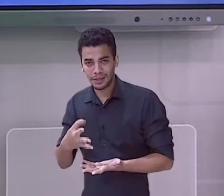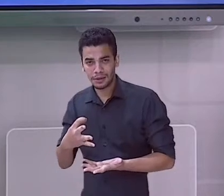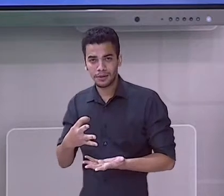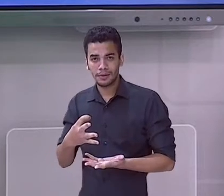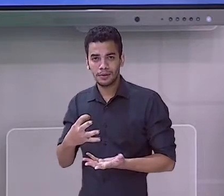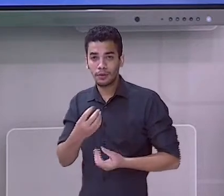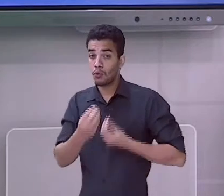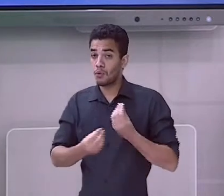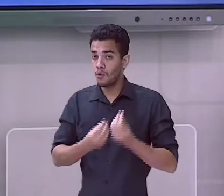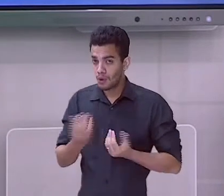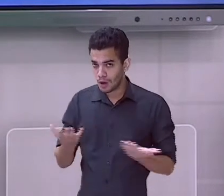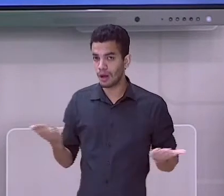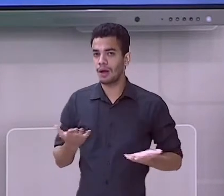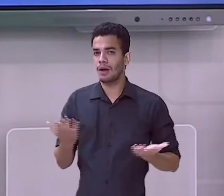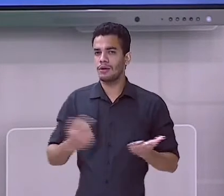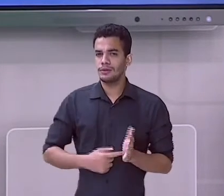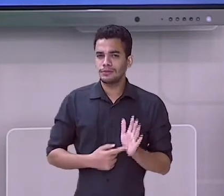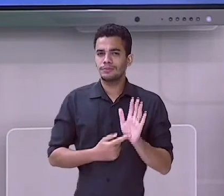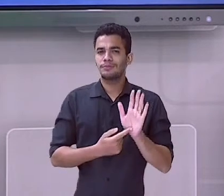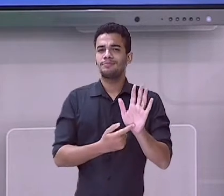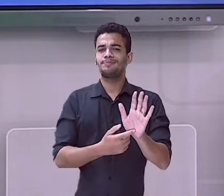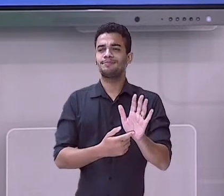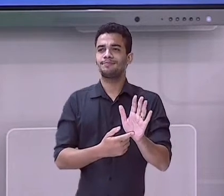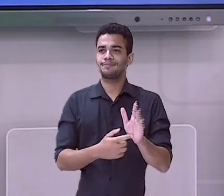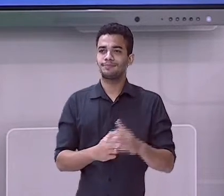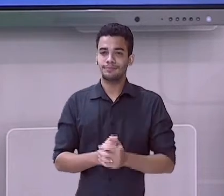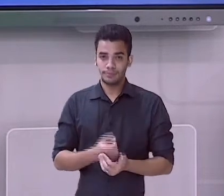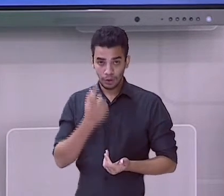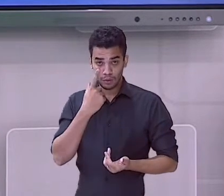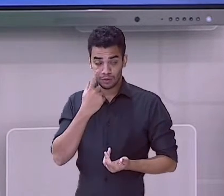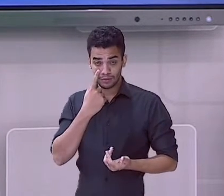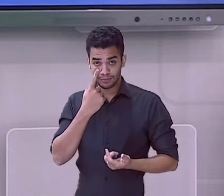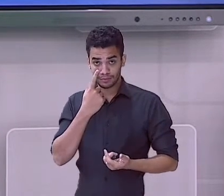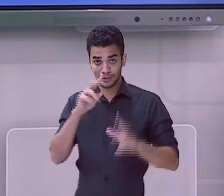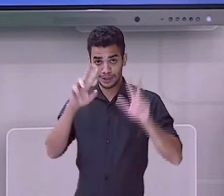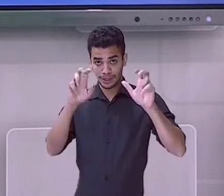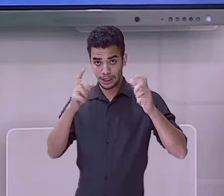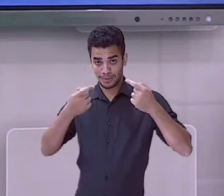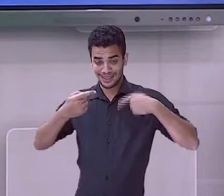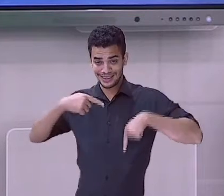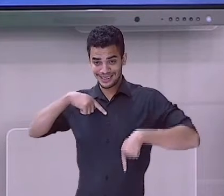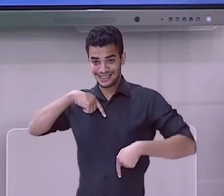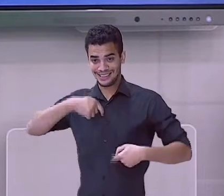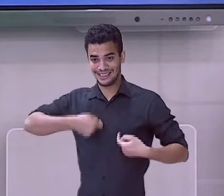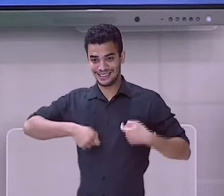Vem comigo, vamos aprender? Então, sistema circulatório.